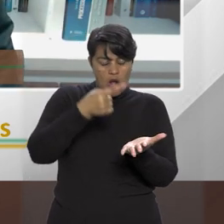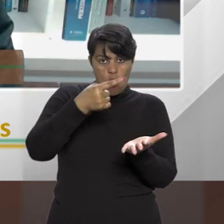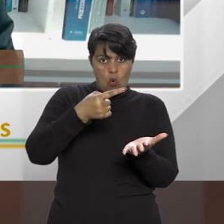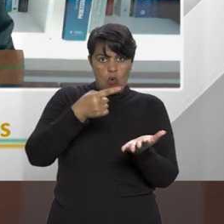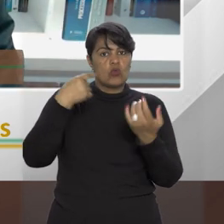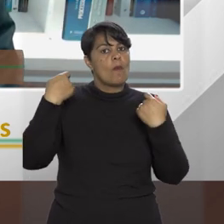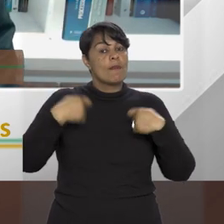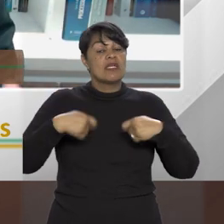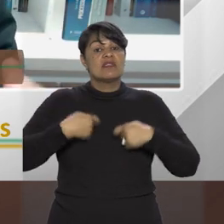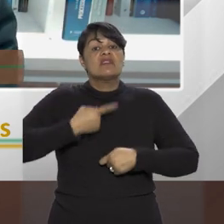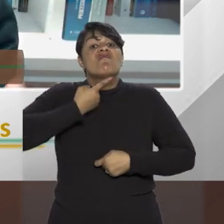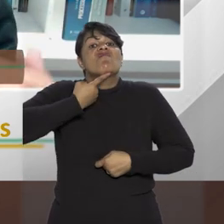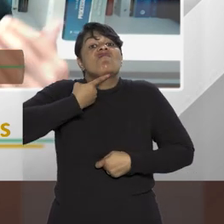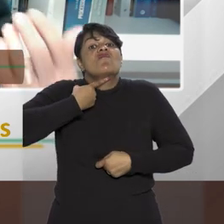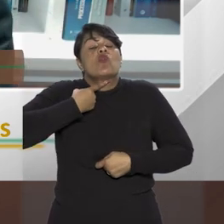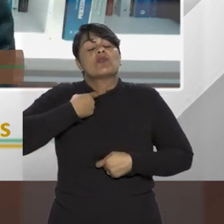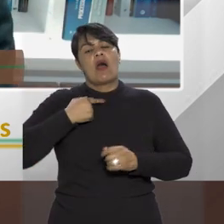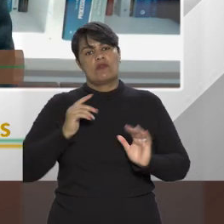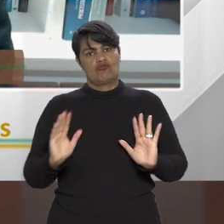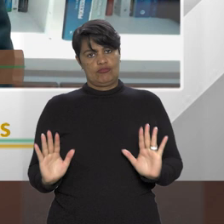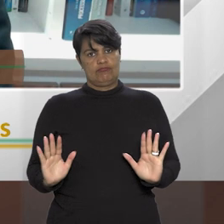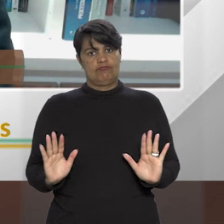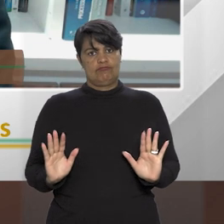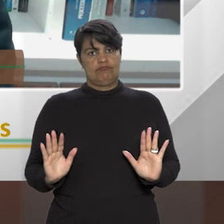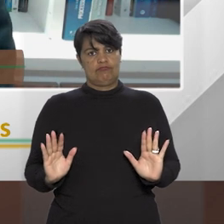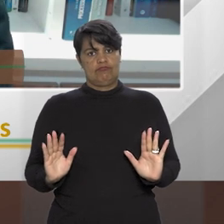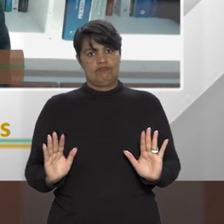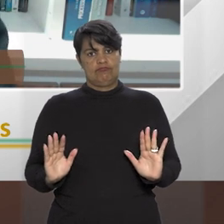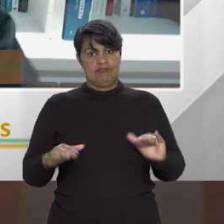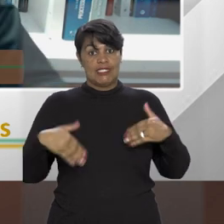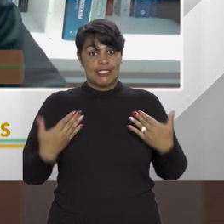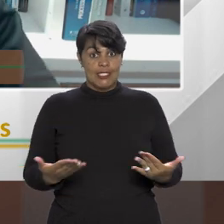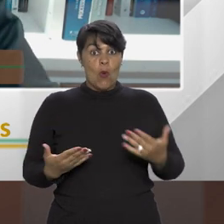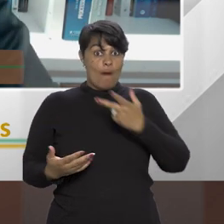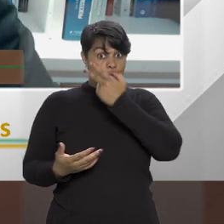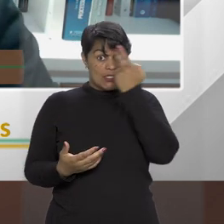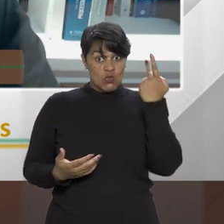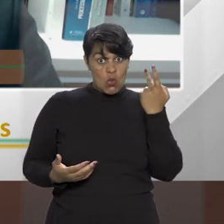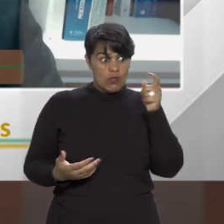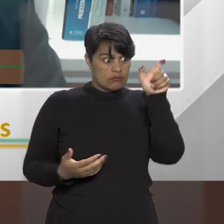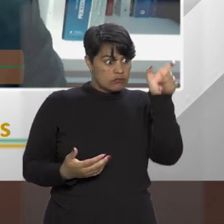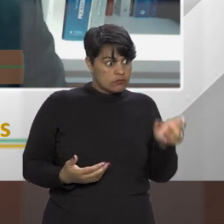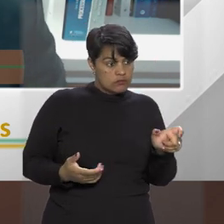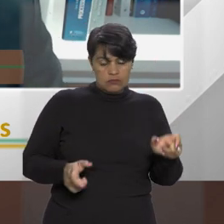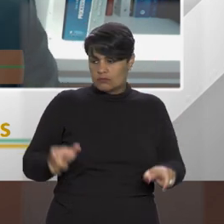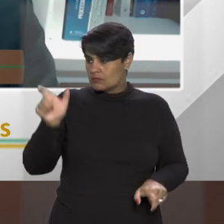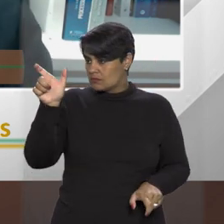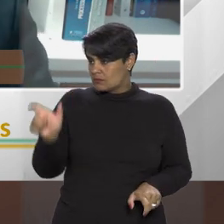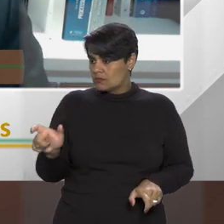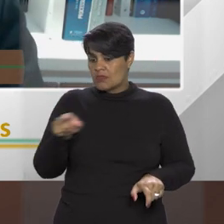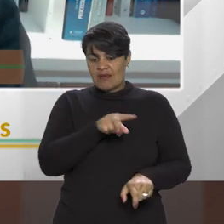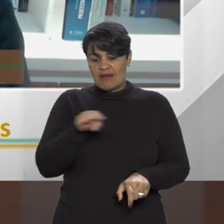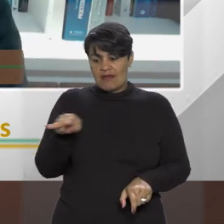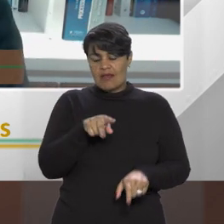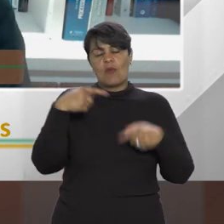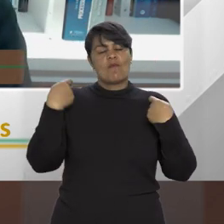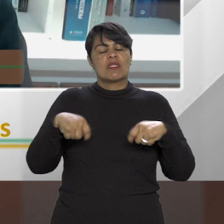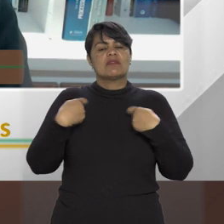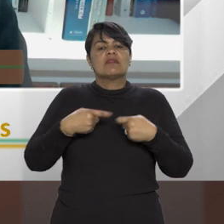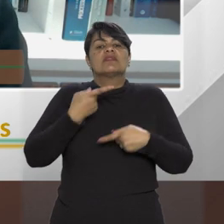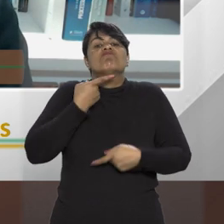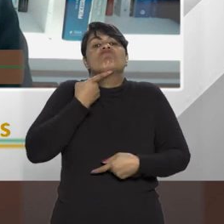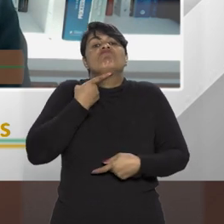realizar aquele acordo e também, por consequência, eu não posso ser obrigado a aceitar o que a parte